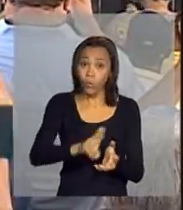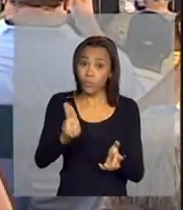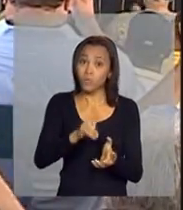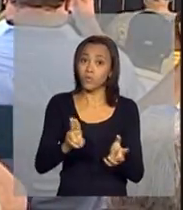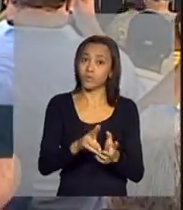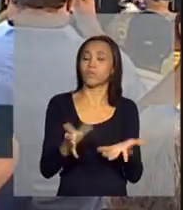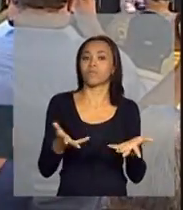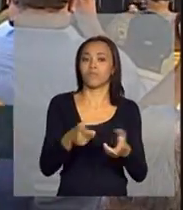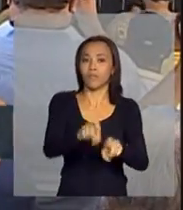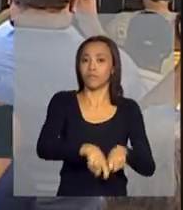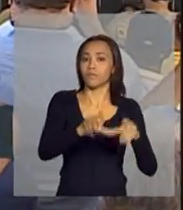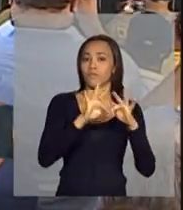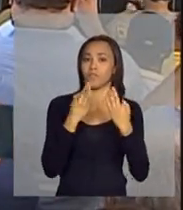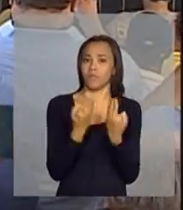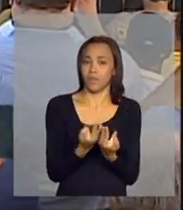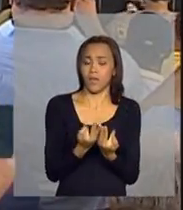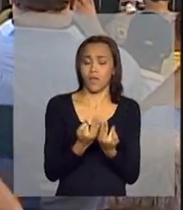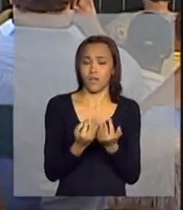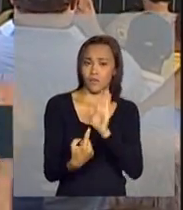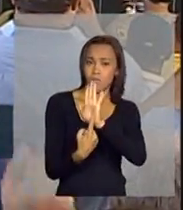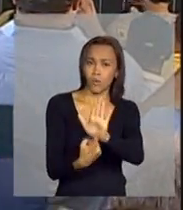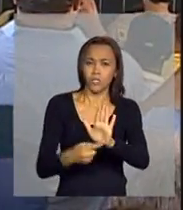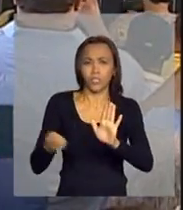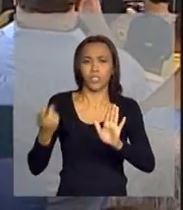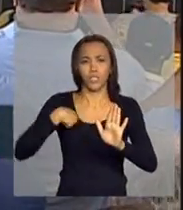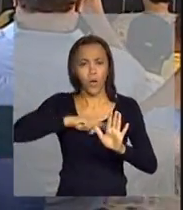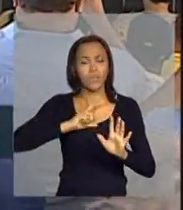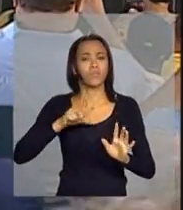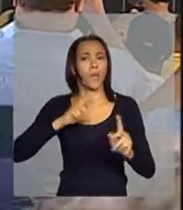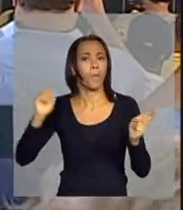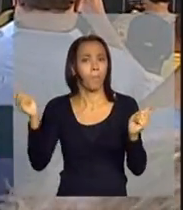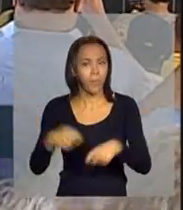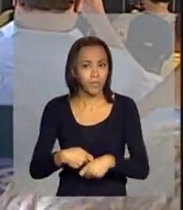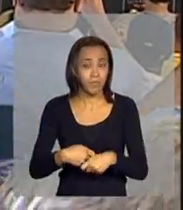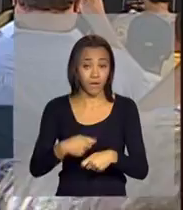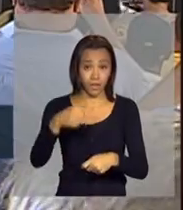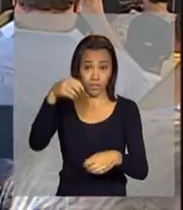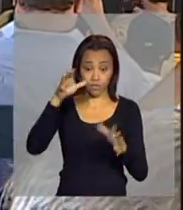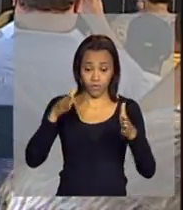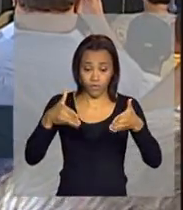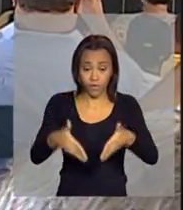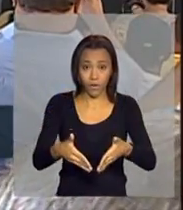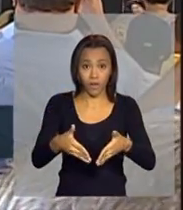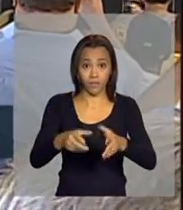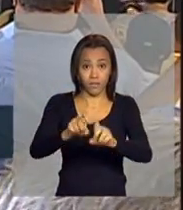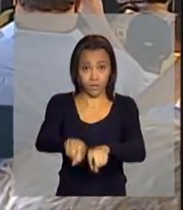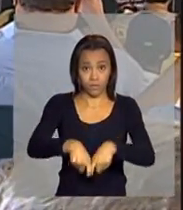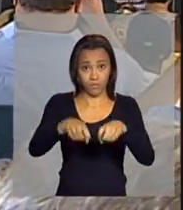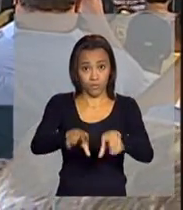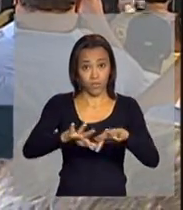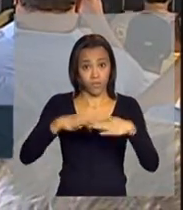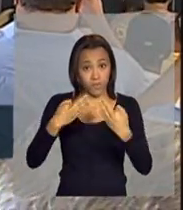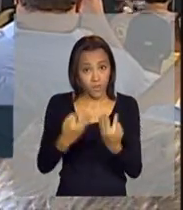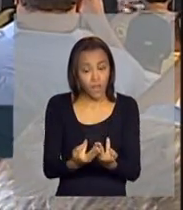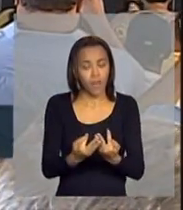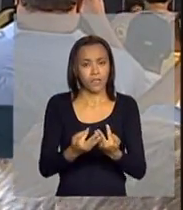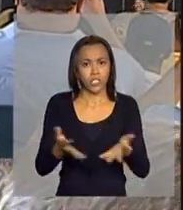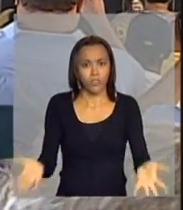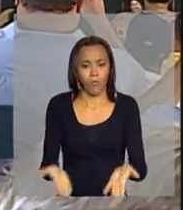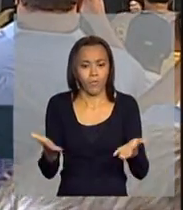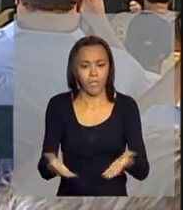a imensa possibilidade que nós temos na nossa agricultura familiar de aumentar a sua eficiência, a